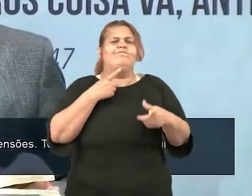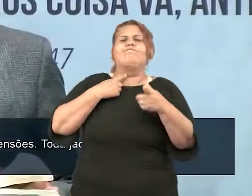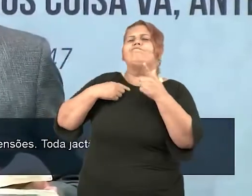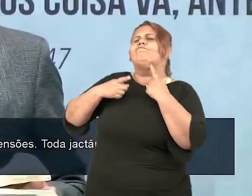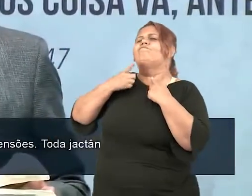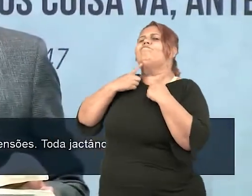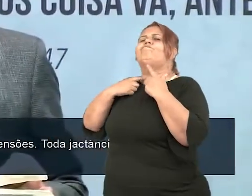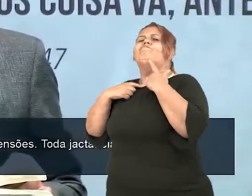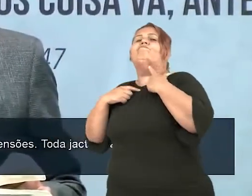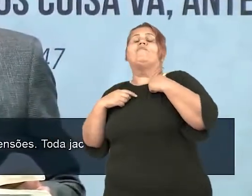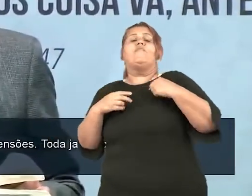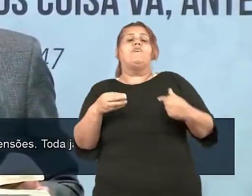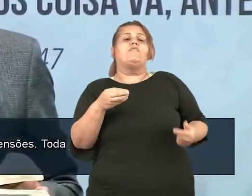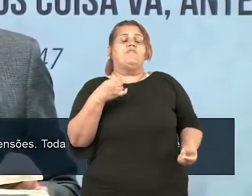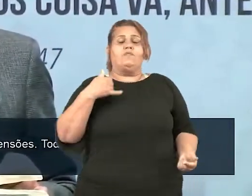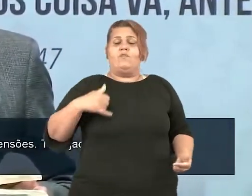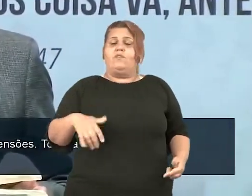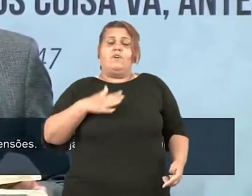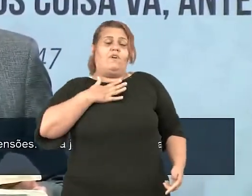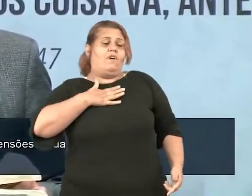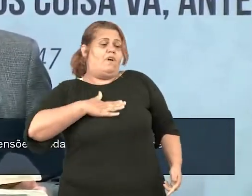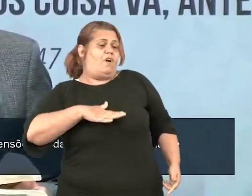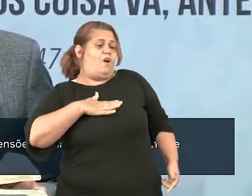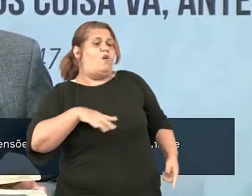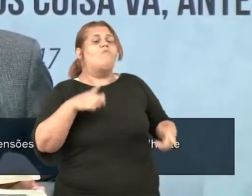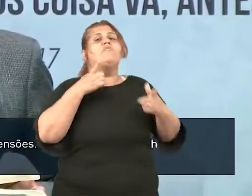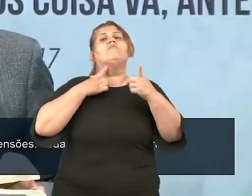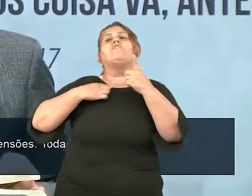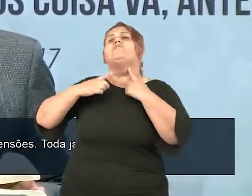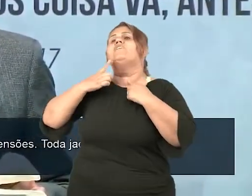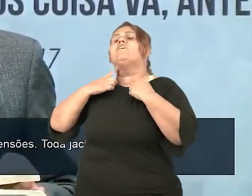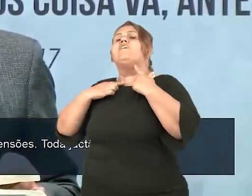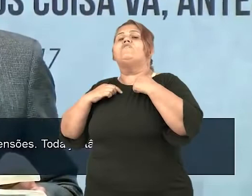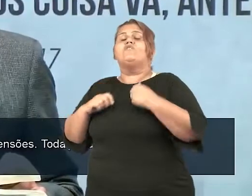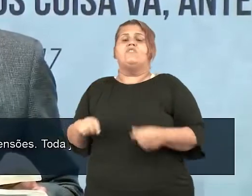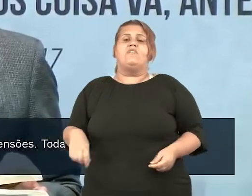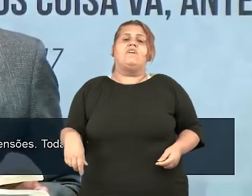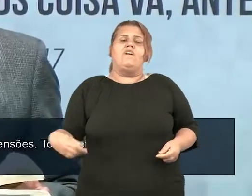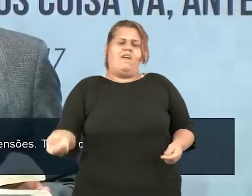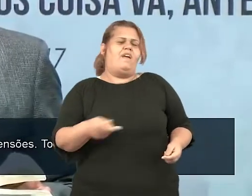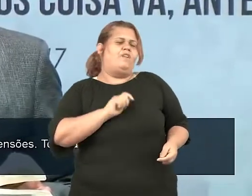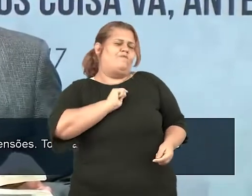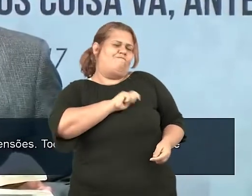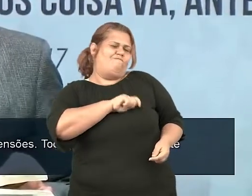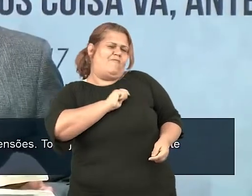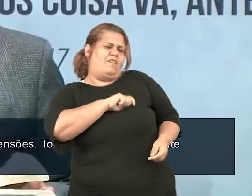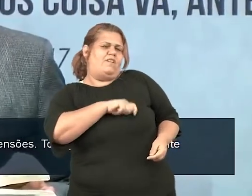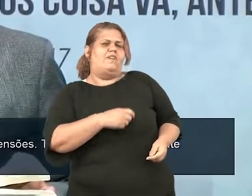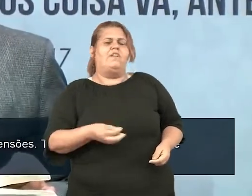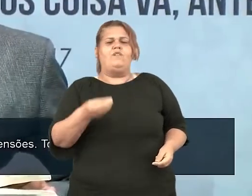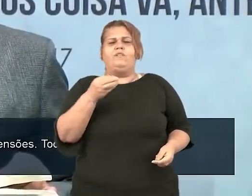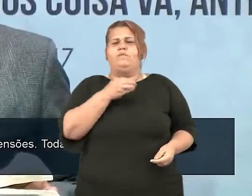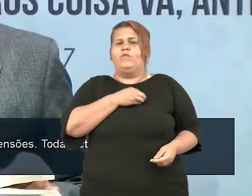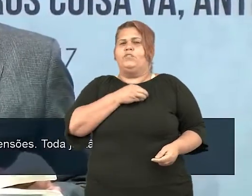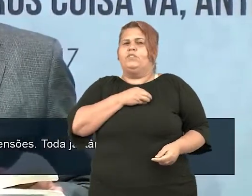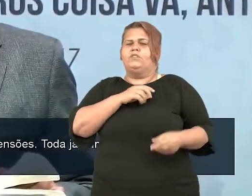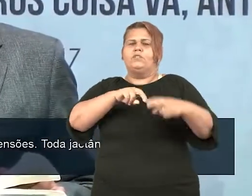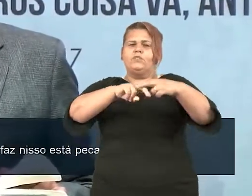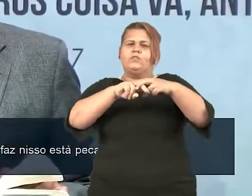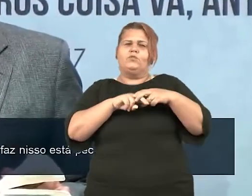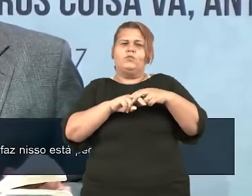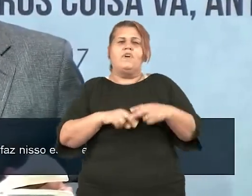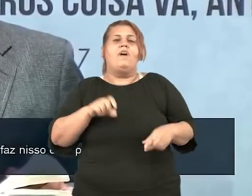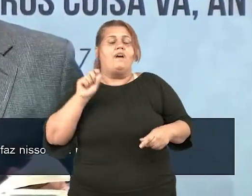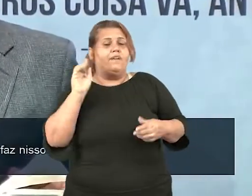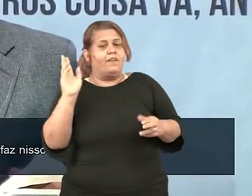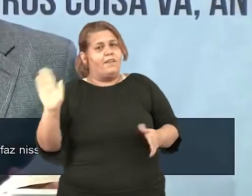pretensões. Toda jactância semelhante a essa é maligna. Portanto, aquele